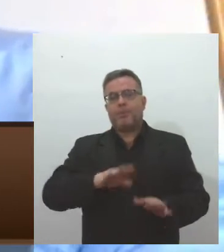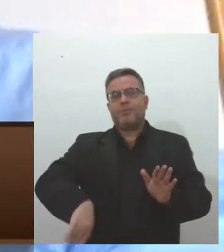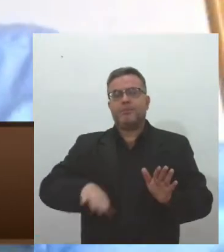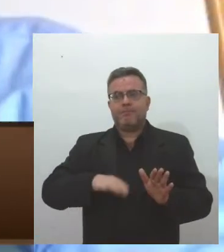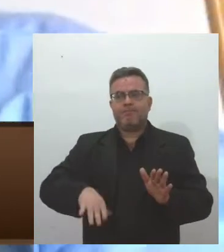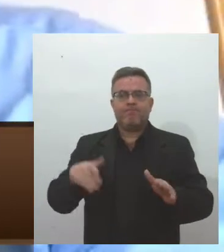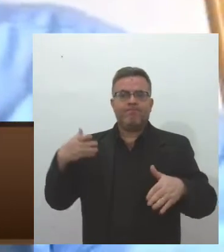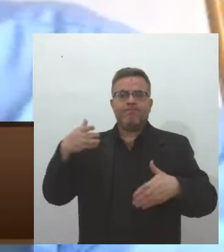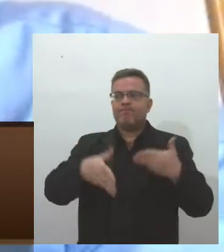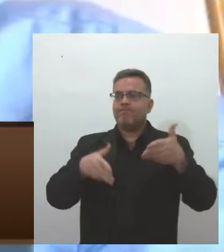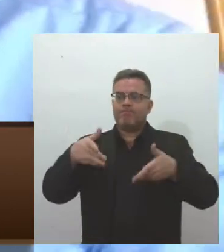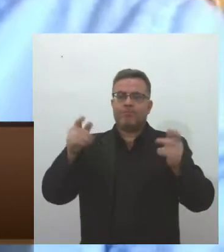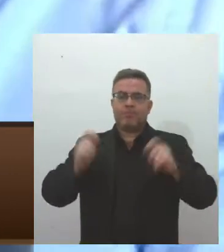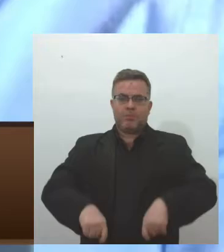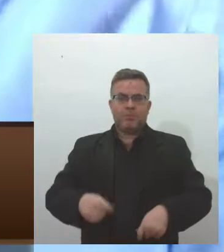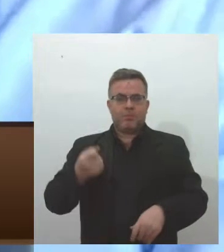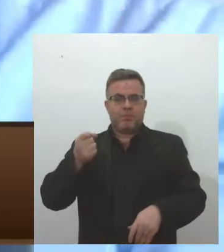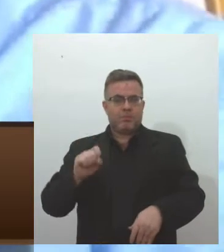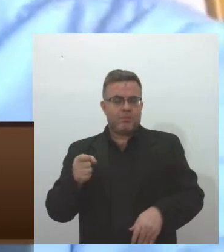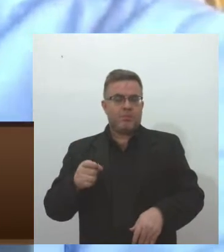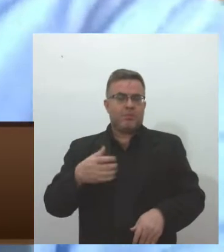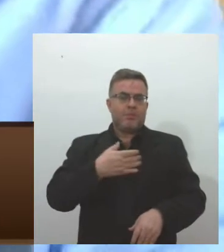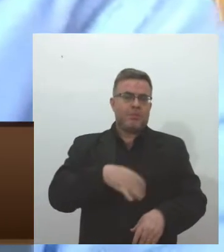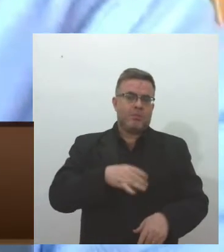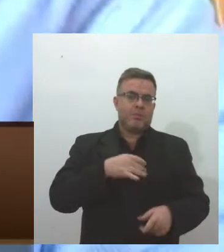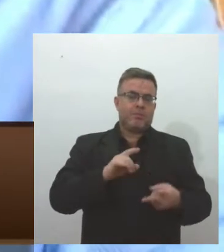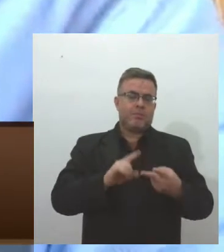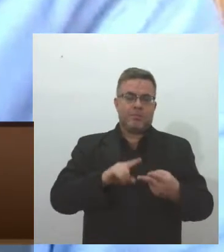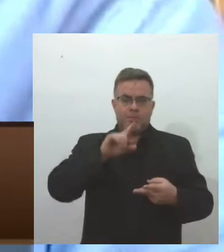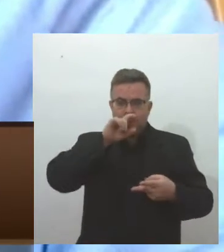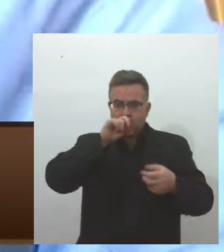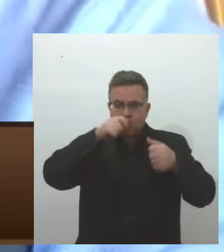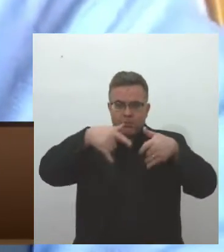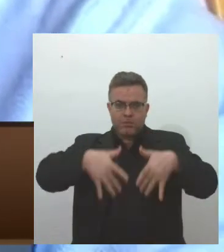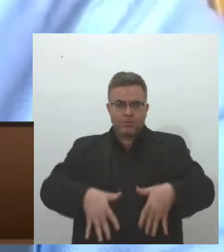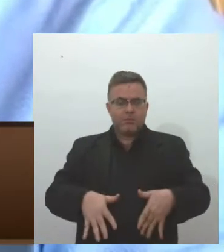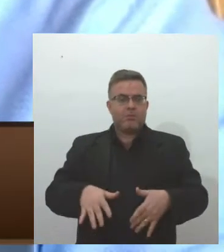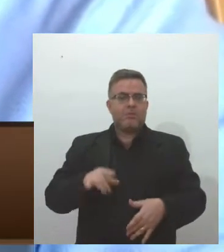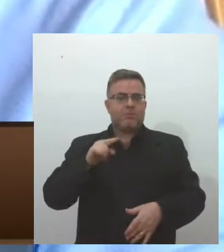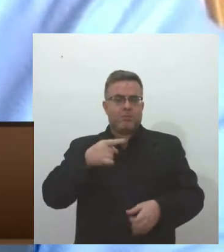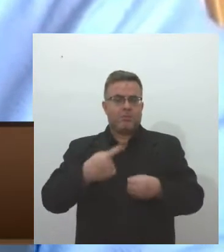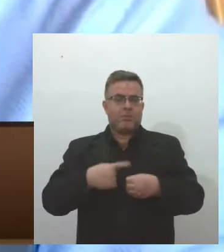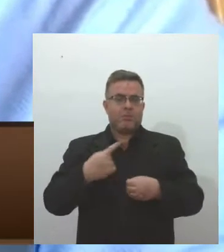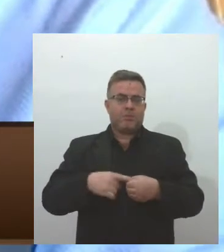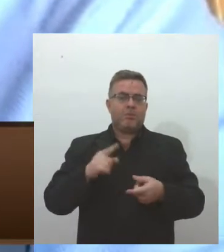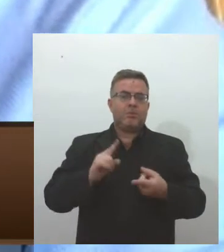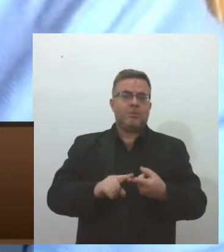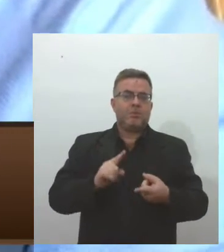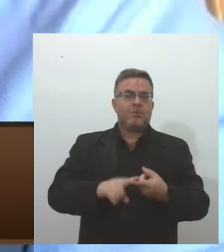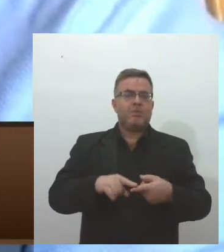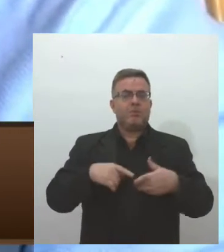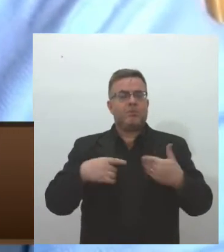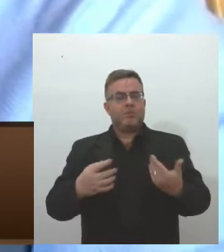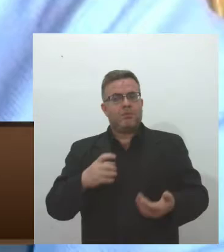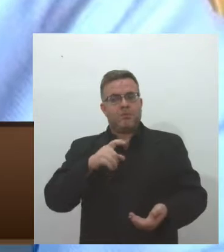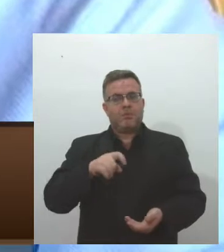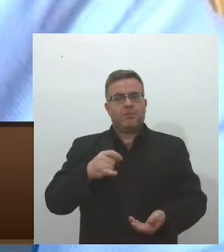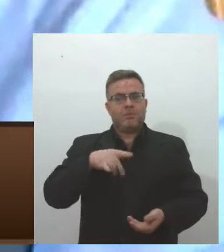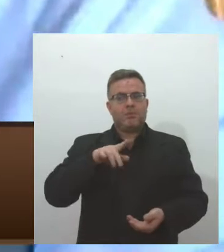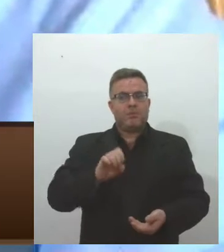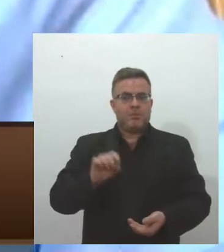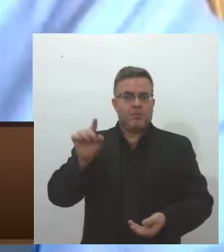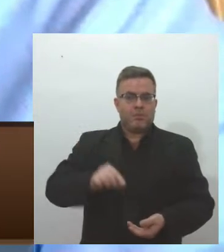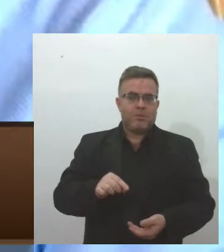atrativos que envolve Sergipe e Bahia, Canindé de São Francisco, que já tem os cânions de Xingó, que também são